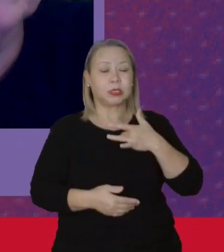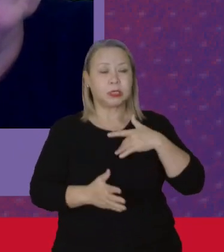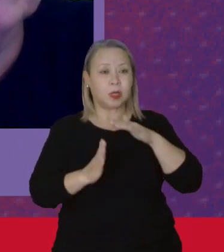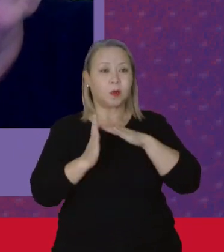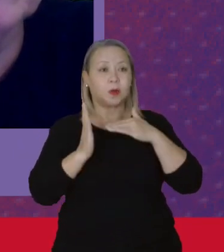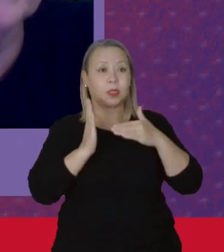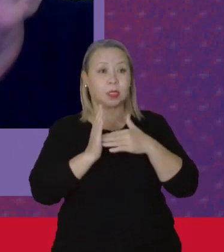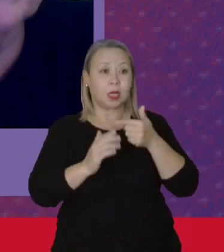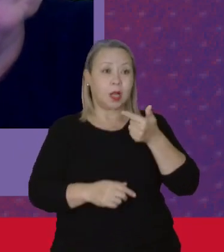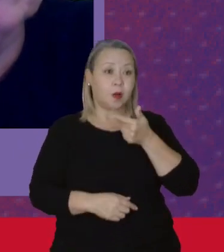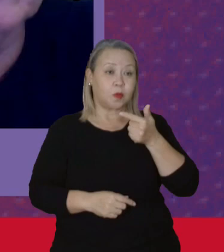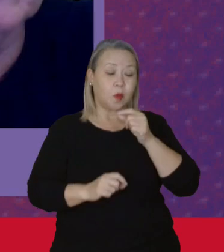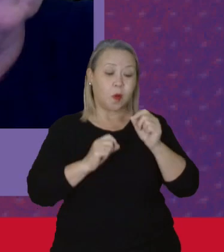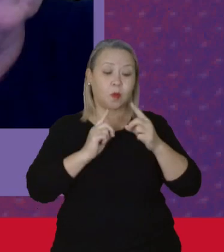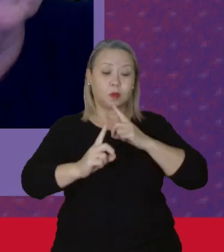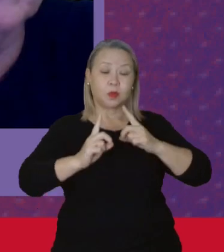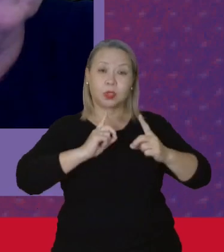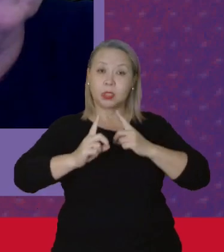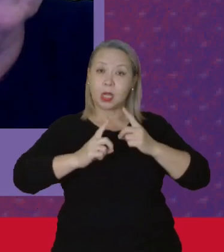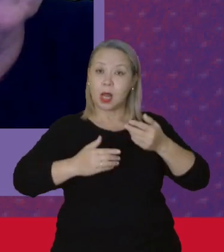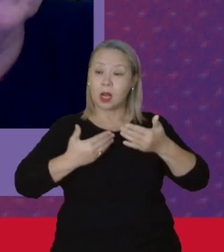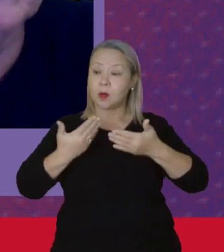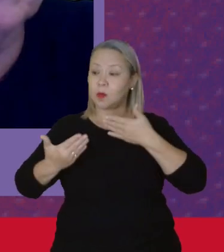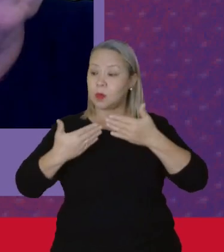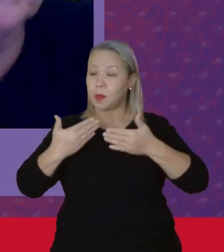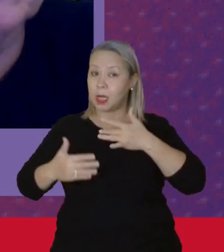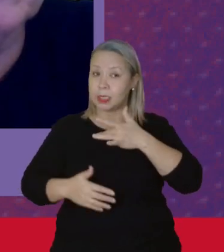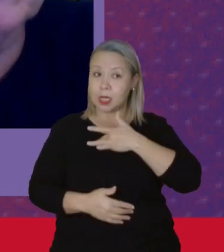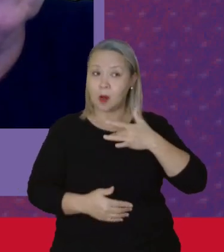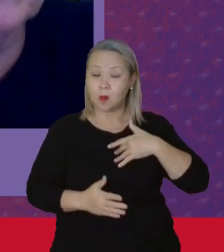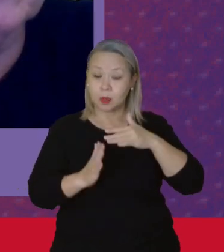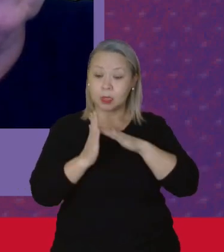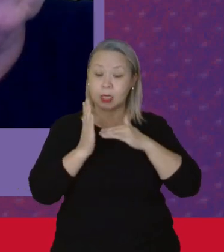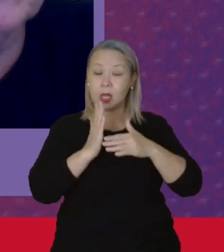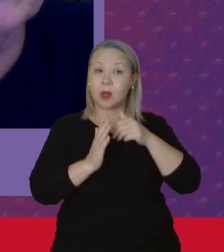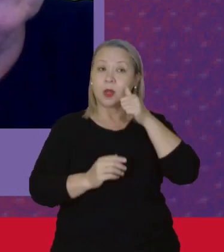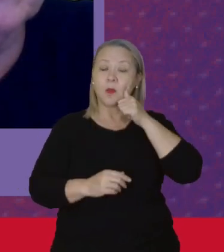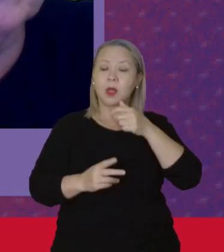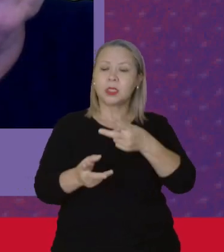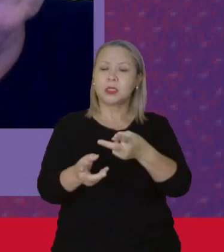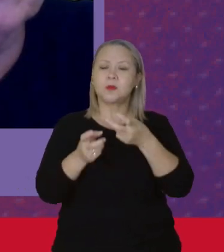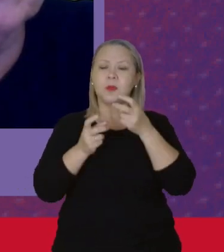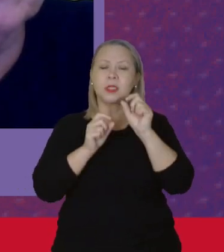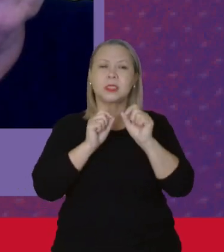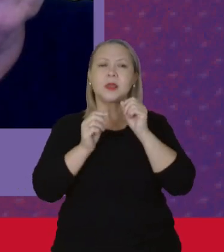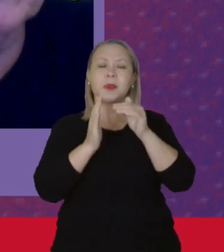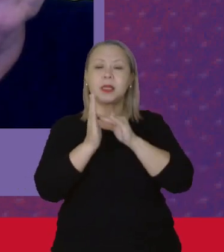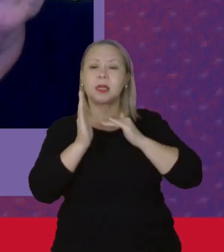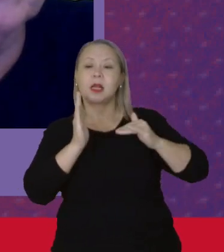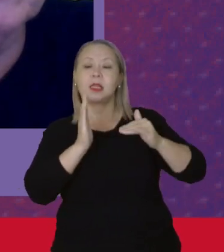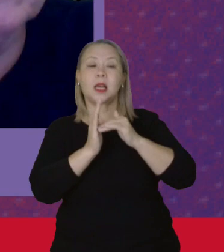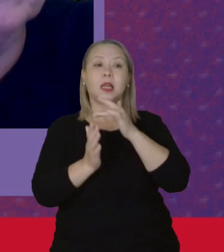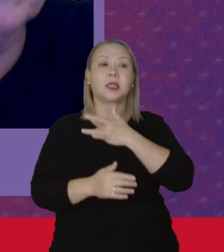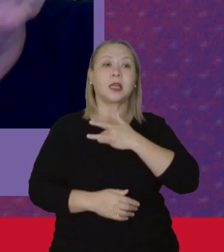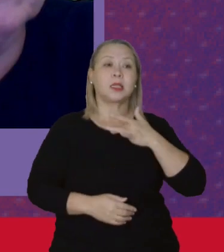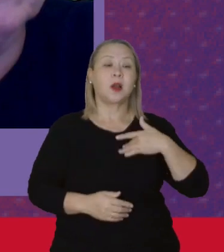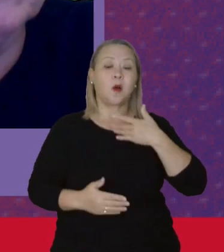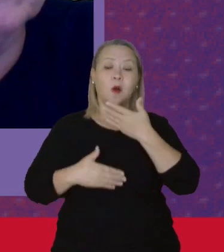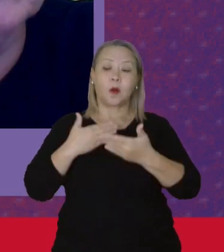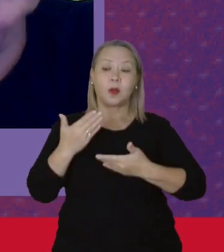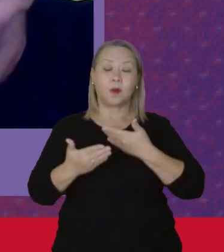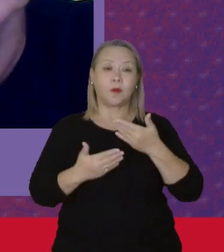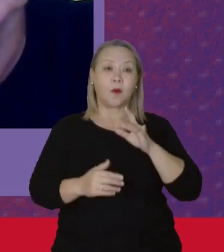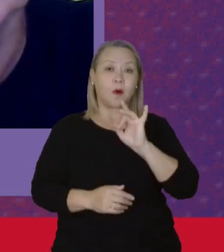2, em diálogo com o debate Saúde Integral da Mulher 1, a gente percebe que a integralidade da saúde, ela envolve não